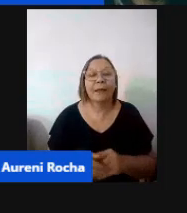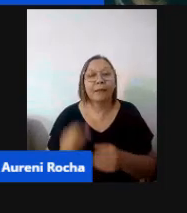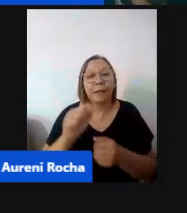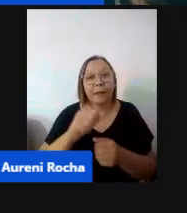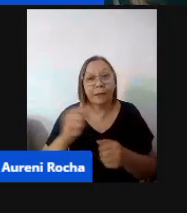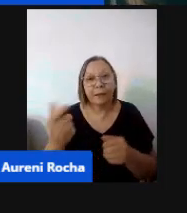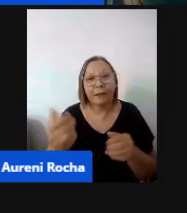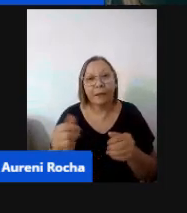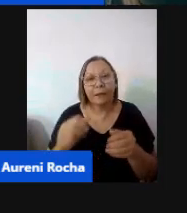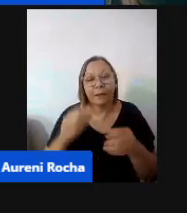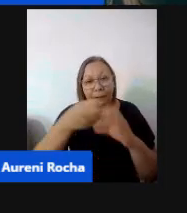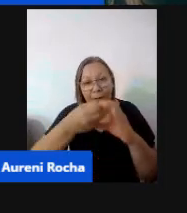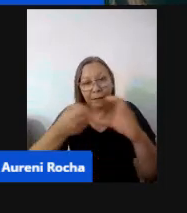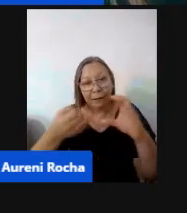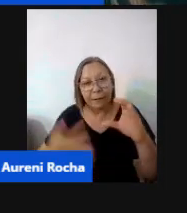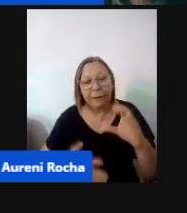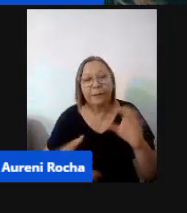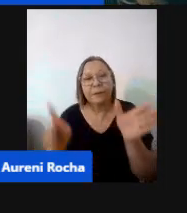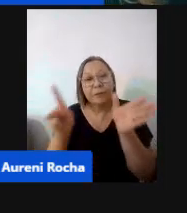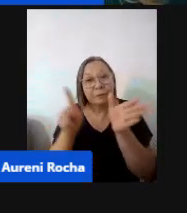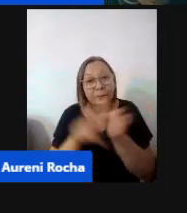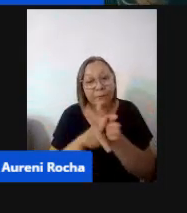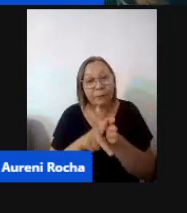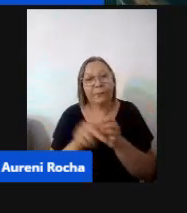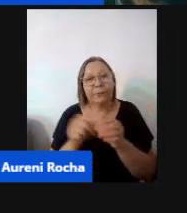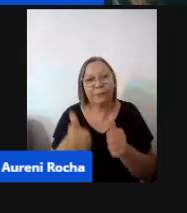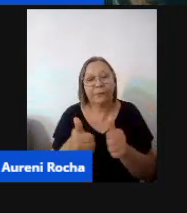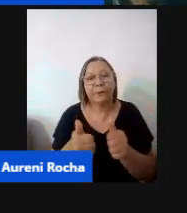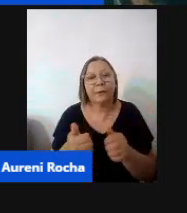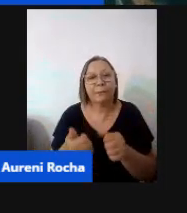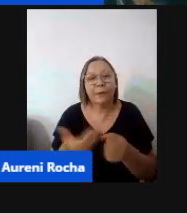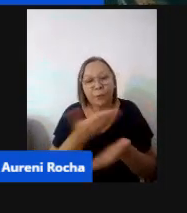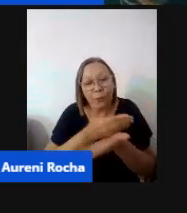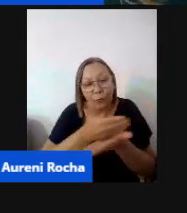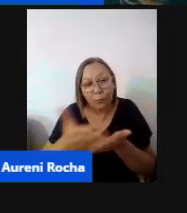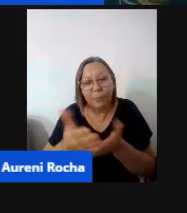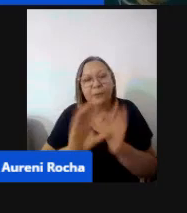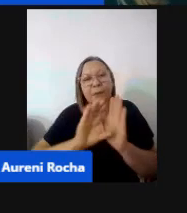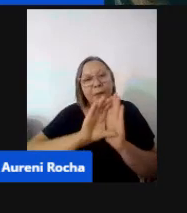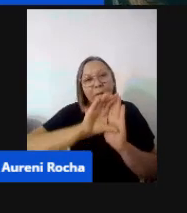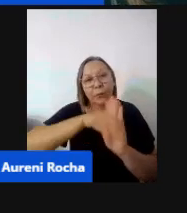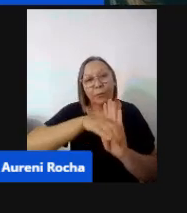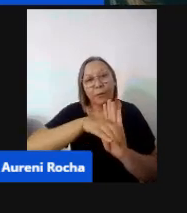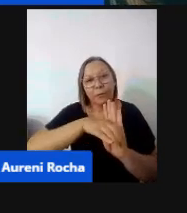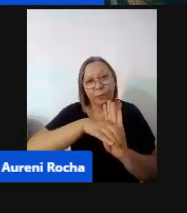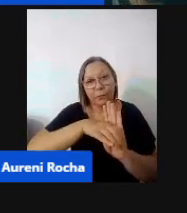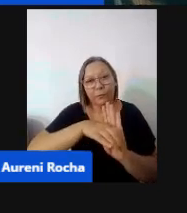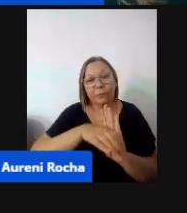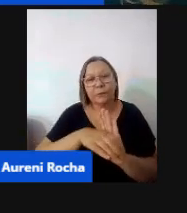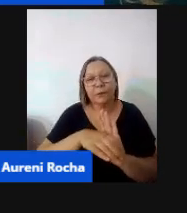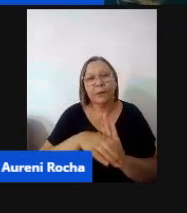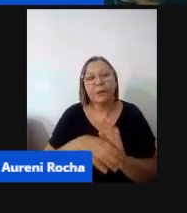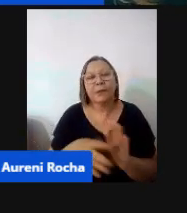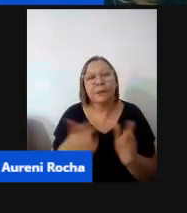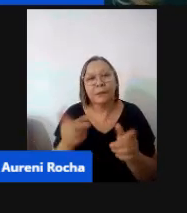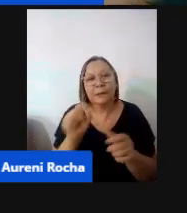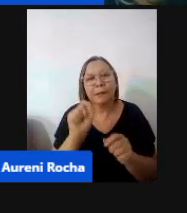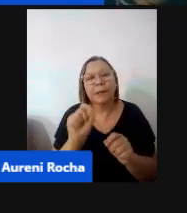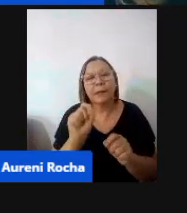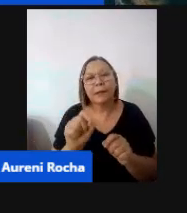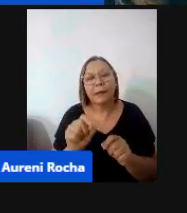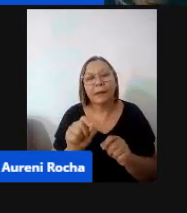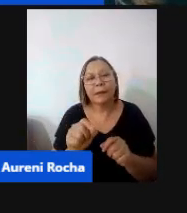para você começar a criar conteúdo. E esses aspectos eu chamo de princípios do design, né? Quando você